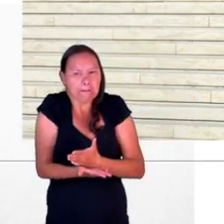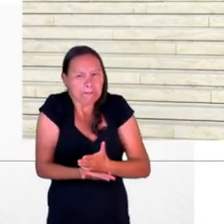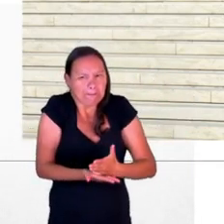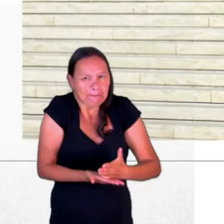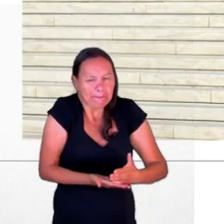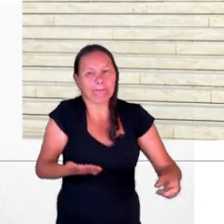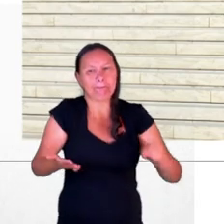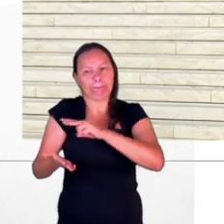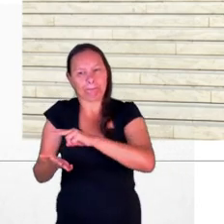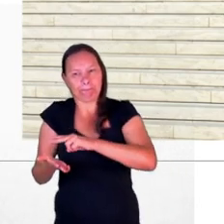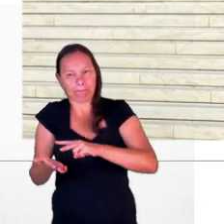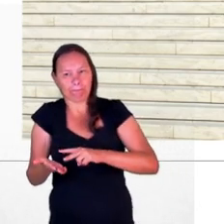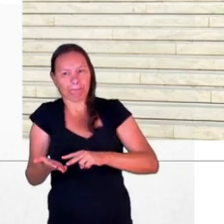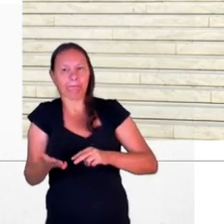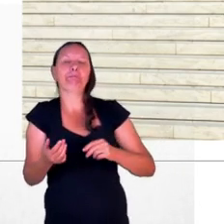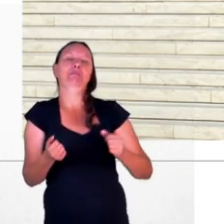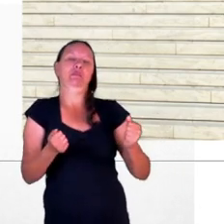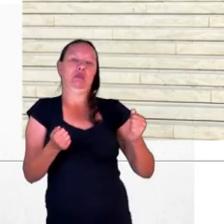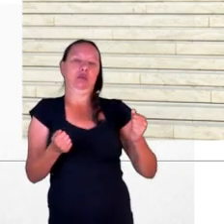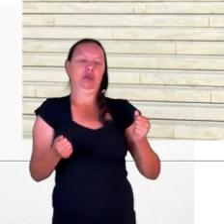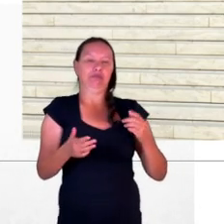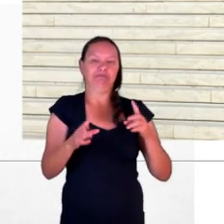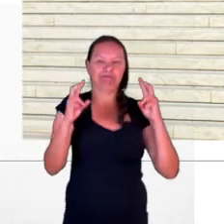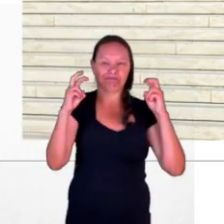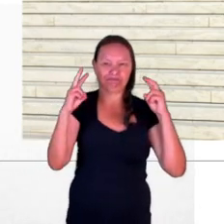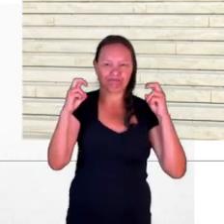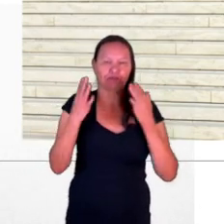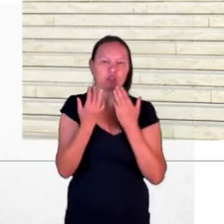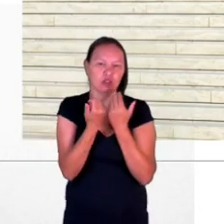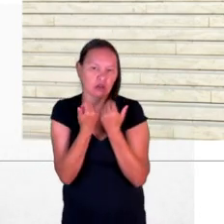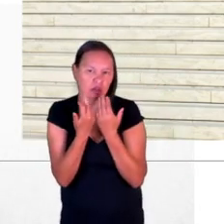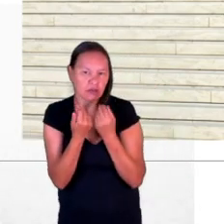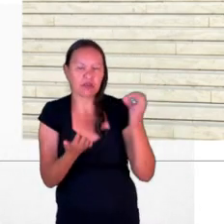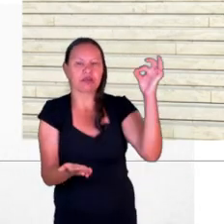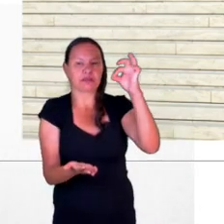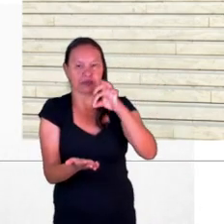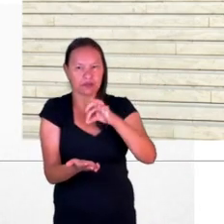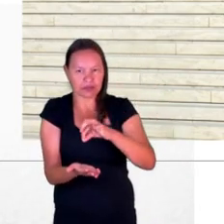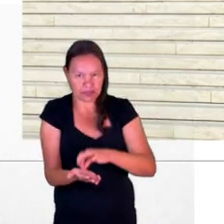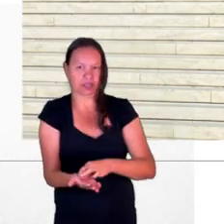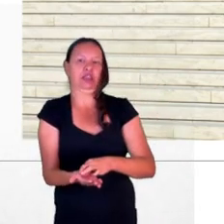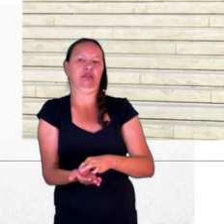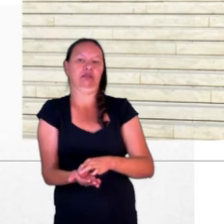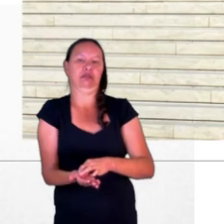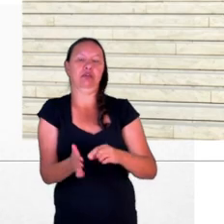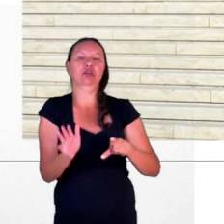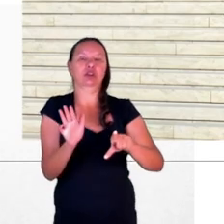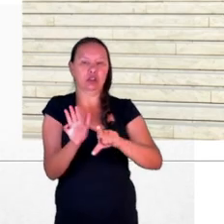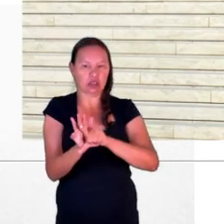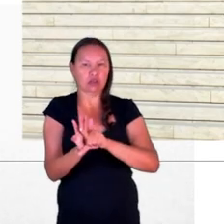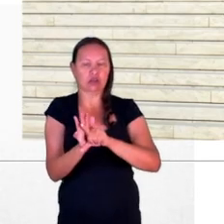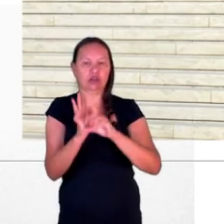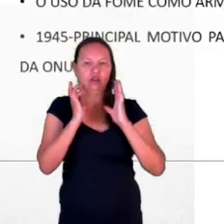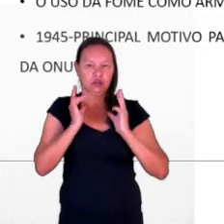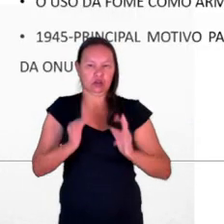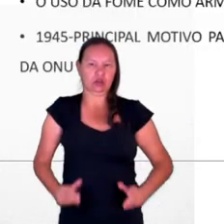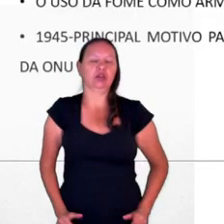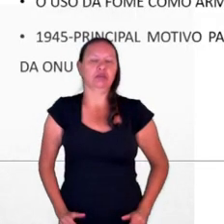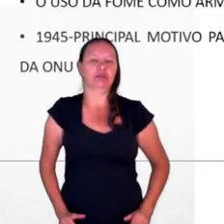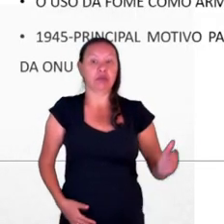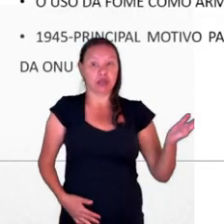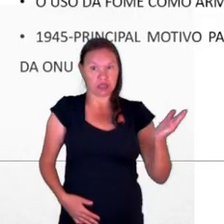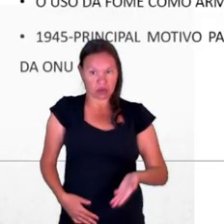desenhar a concepção de que a Alimentação adequada é um direito mas agora nós